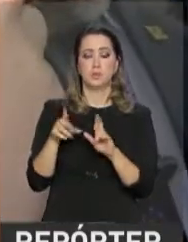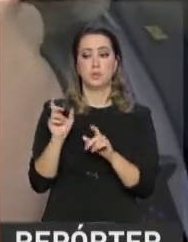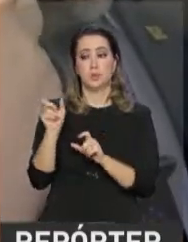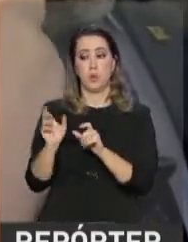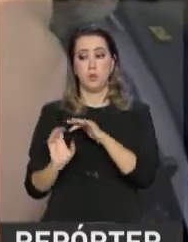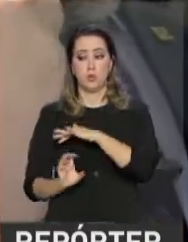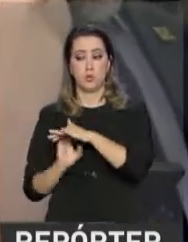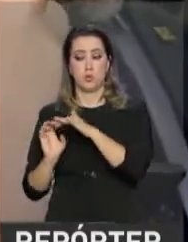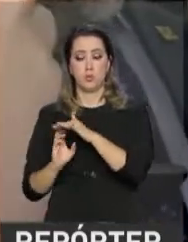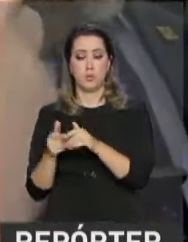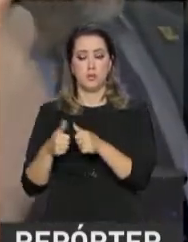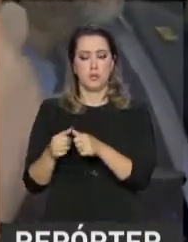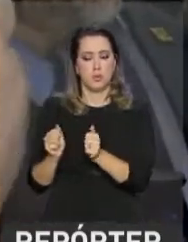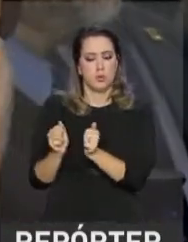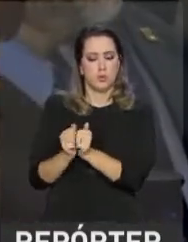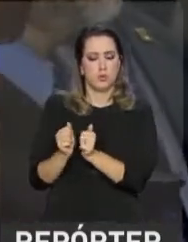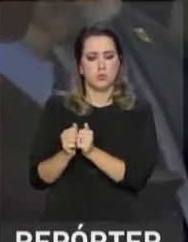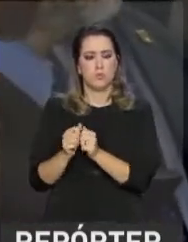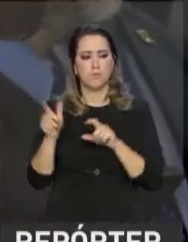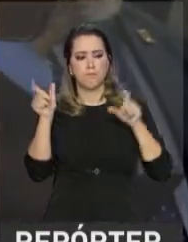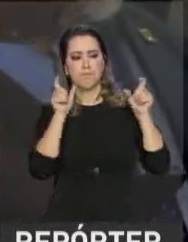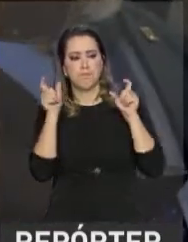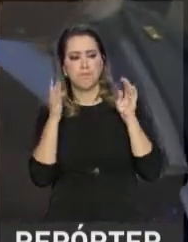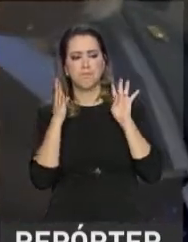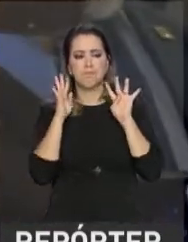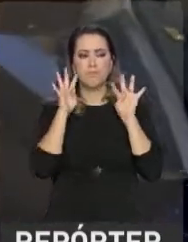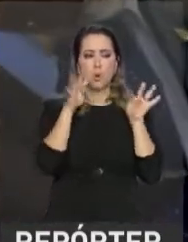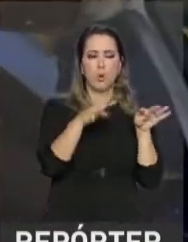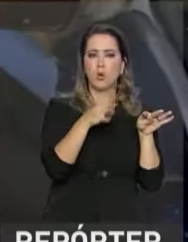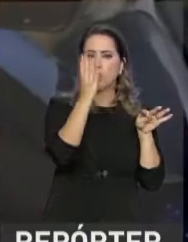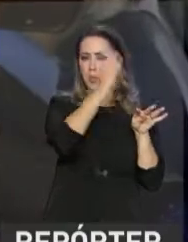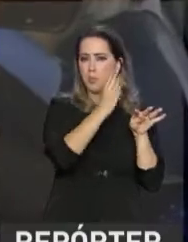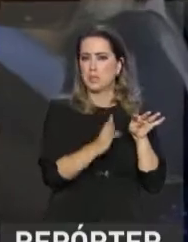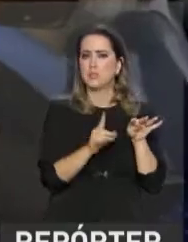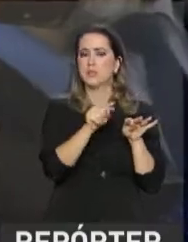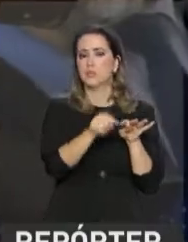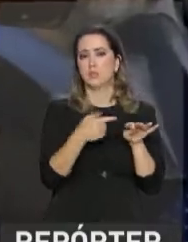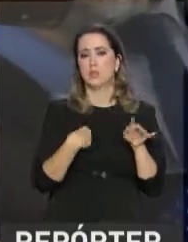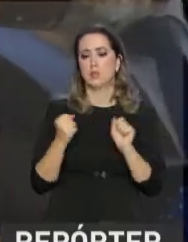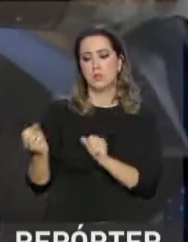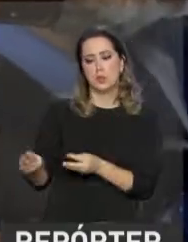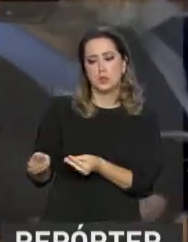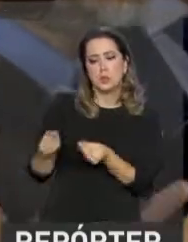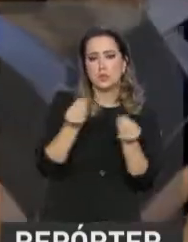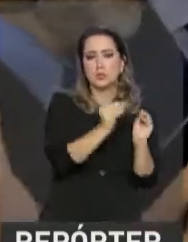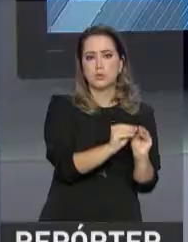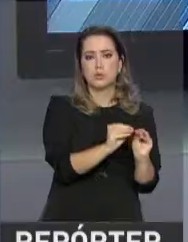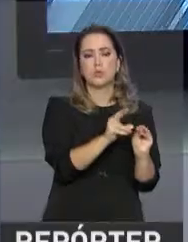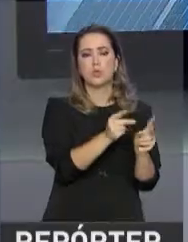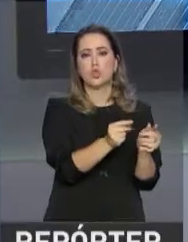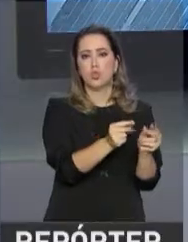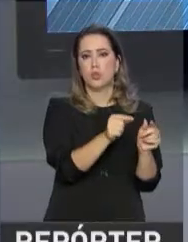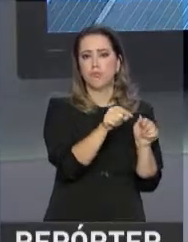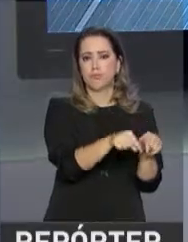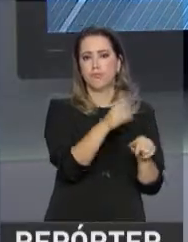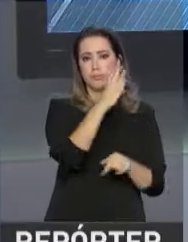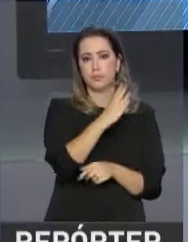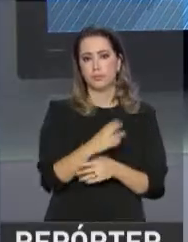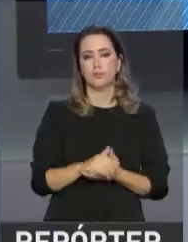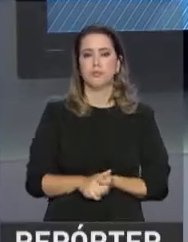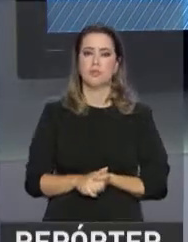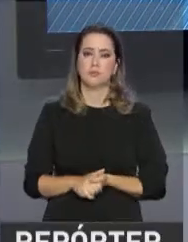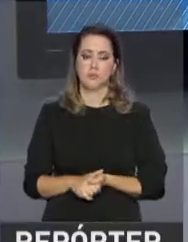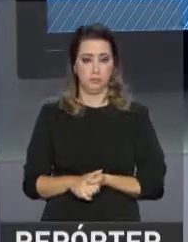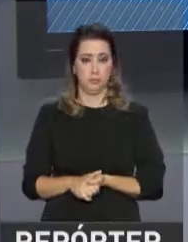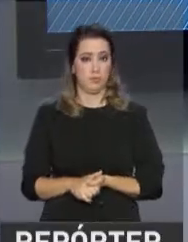quer que estejam se interessa em cada vez mais pelo brasil e possam levar à capital está lá as inscrições para